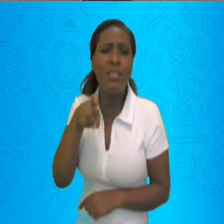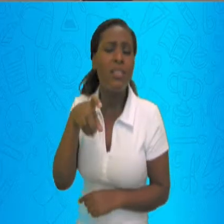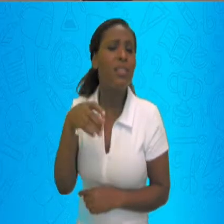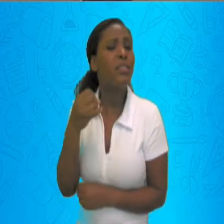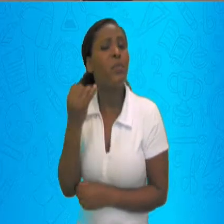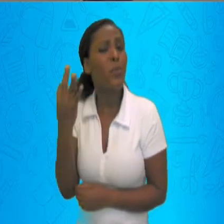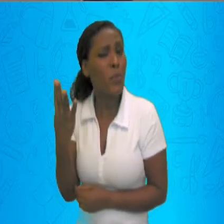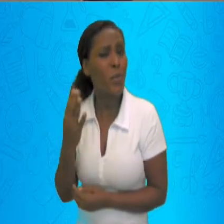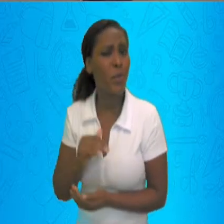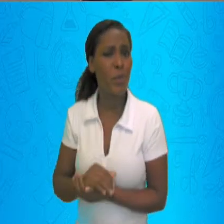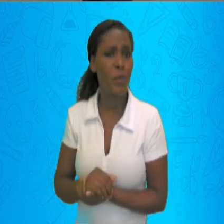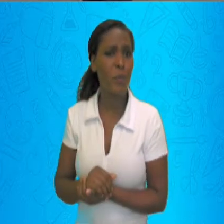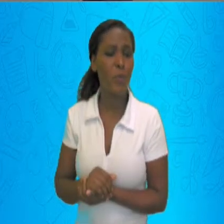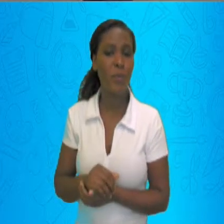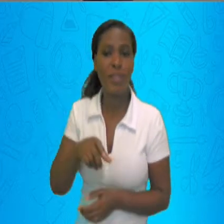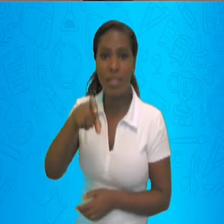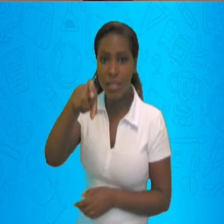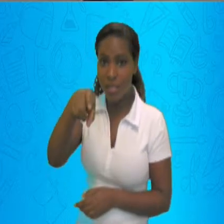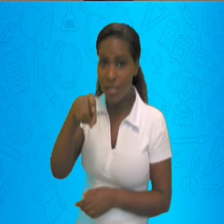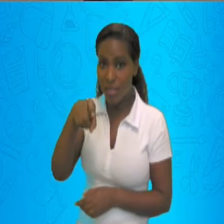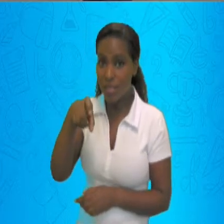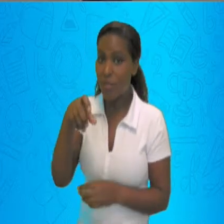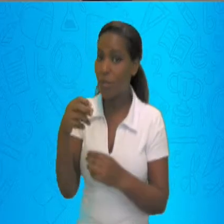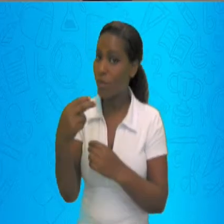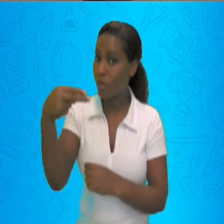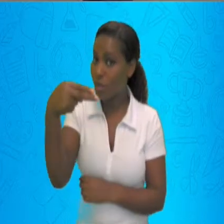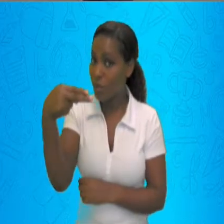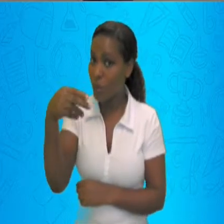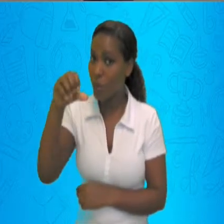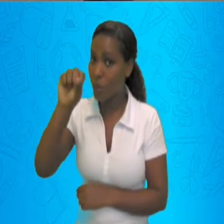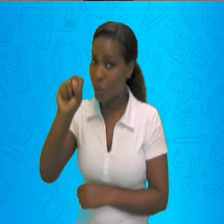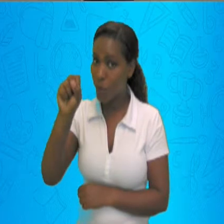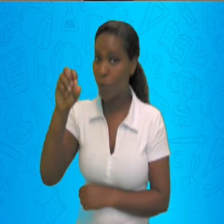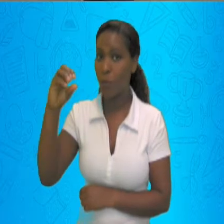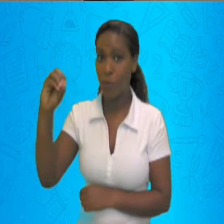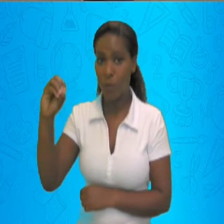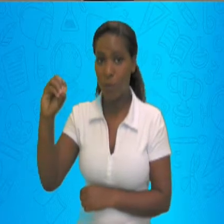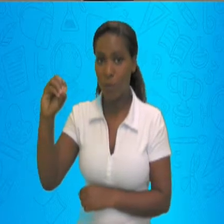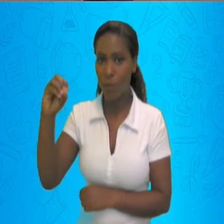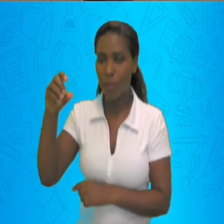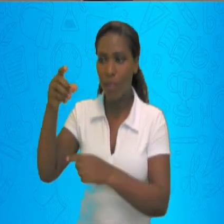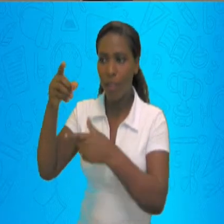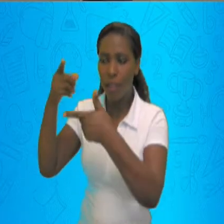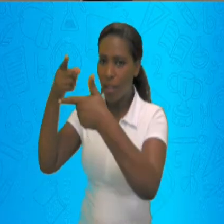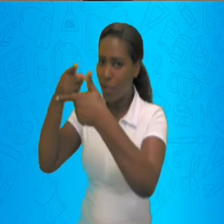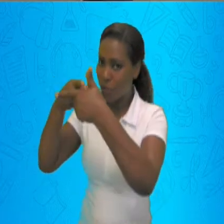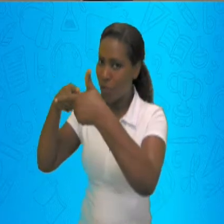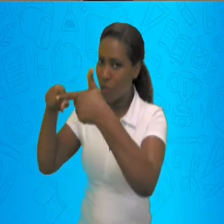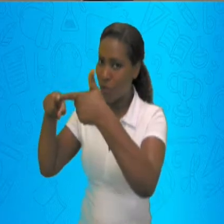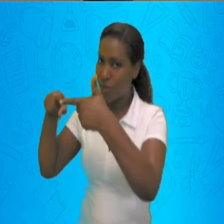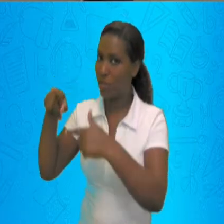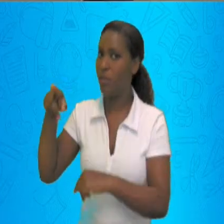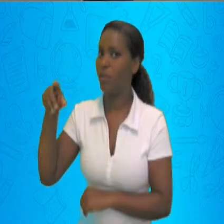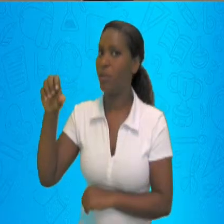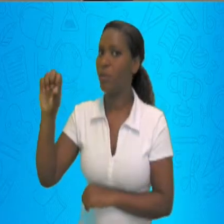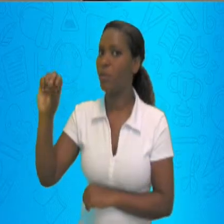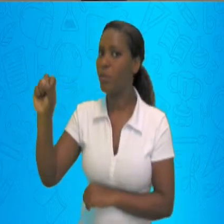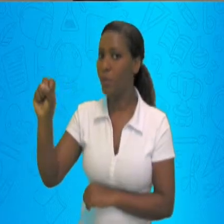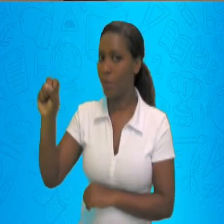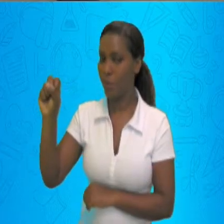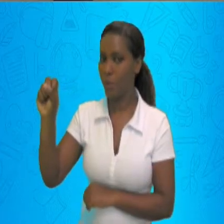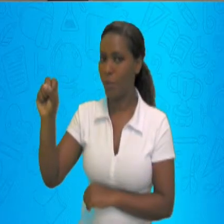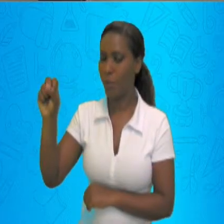X vai ser igual a 80 dividido por 8. X é igual a